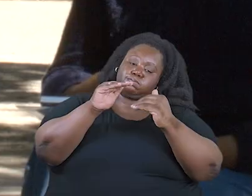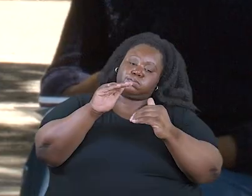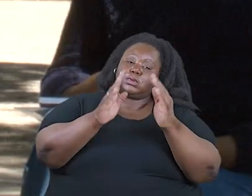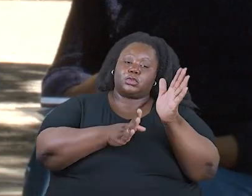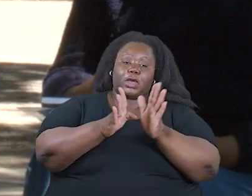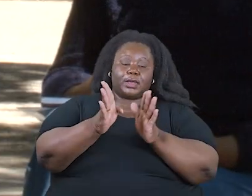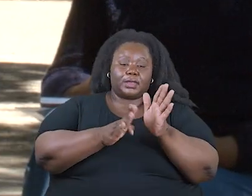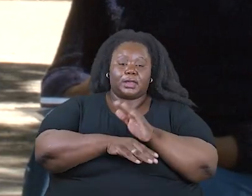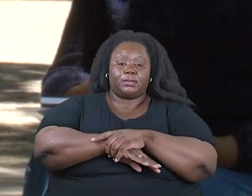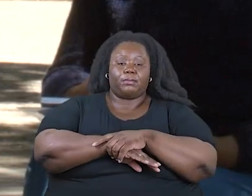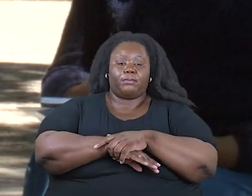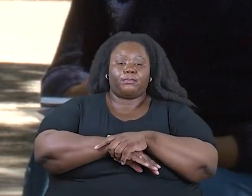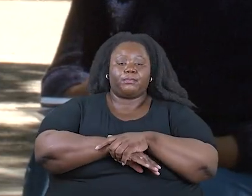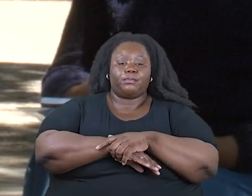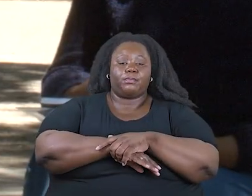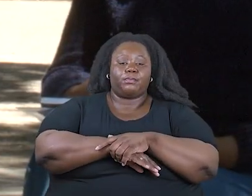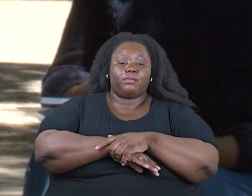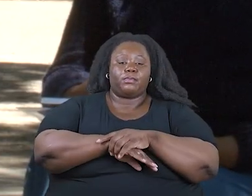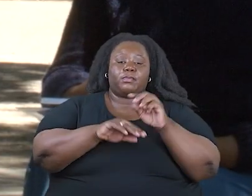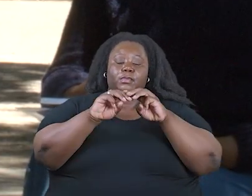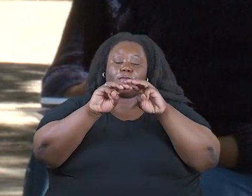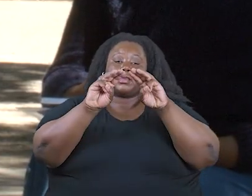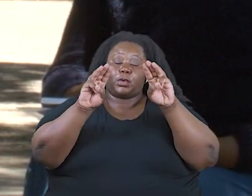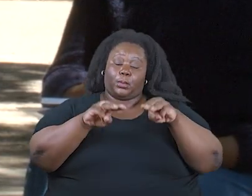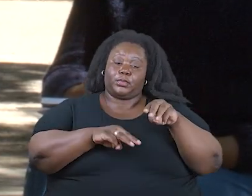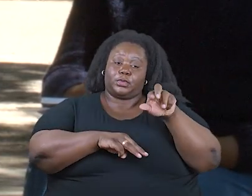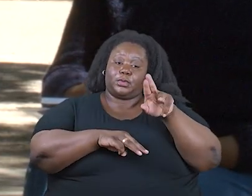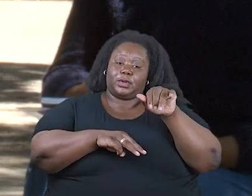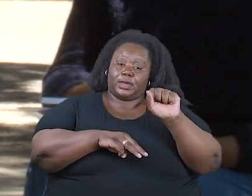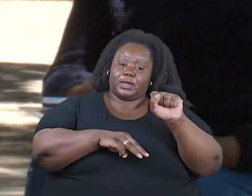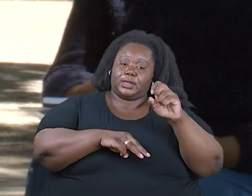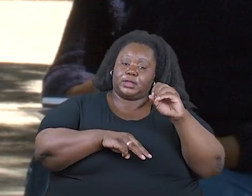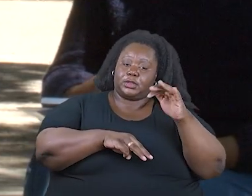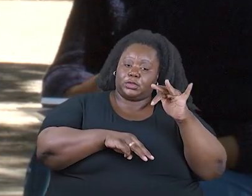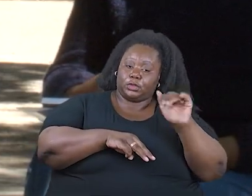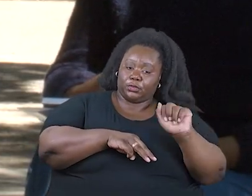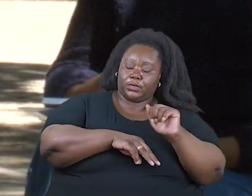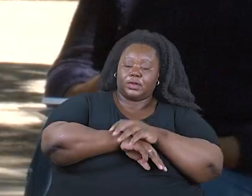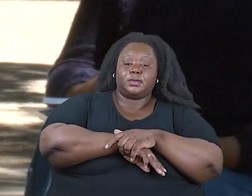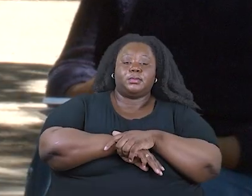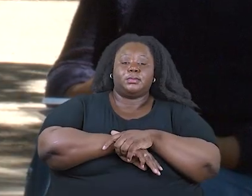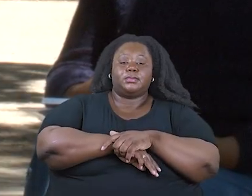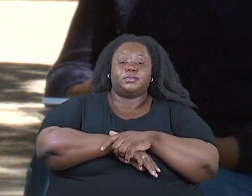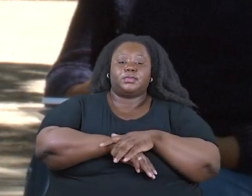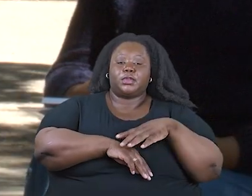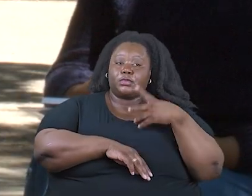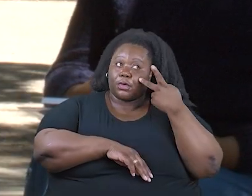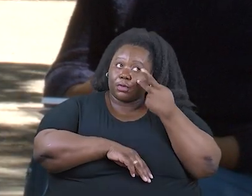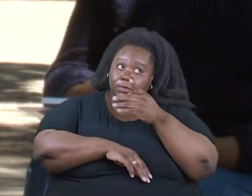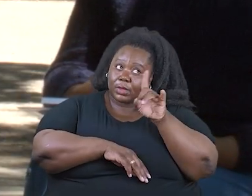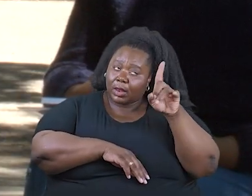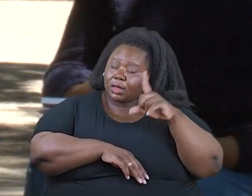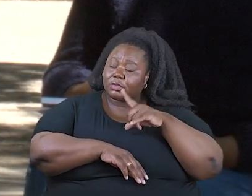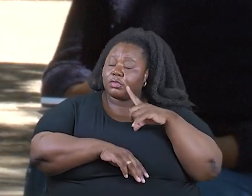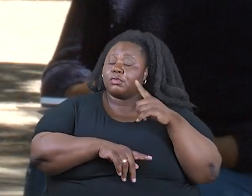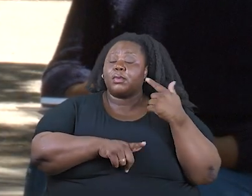acesso. O Museu Reina Sofia, eu fui visitar lá e eu tive um